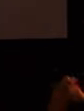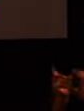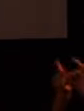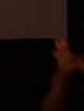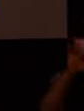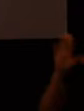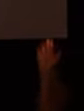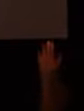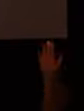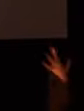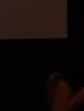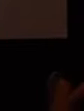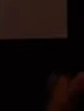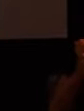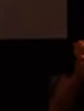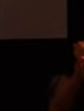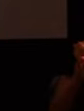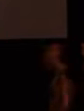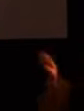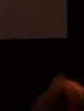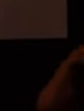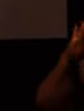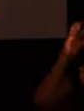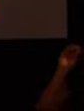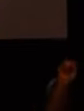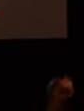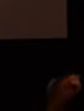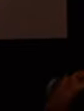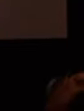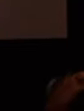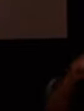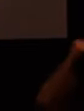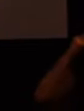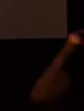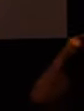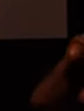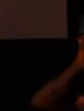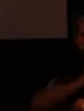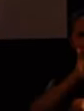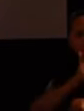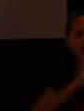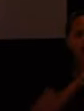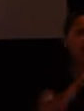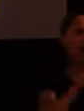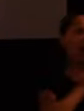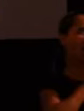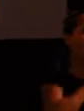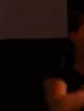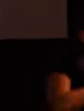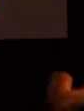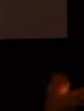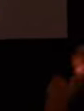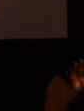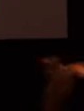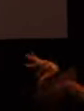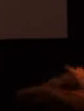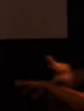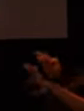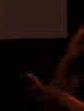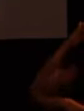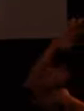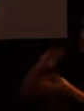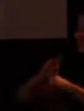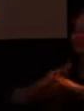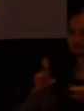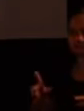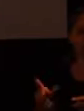insegurança jurídica que se tinha, ficava sujeito a entendimentos. Porque o técnico, o analista entendeu de uma forma, o projetista entendeu de outra. Hoje não,